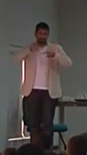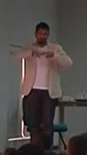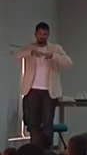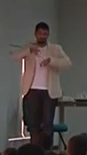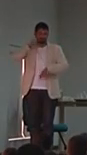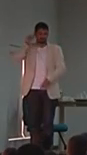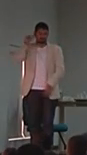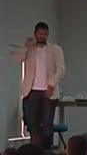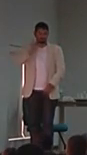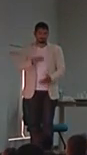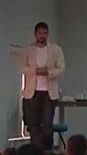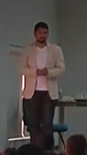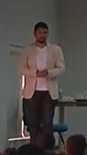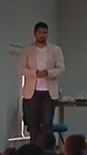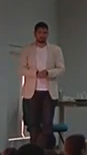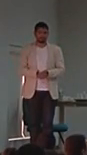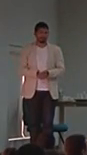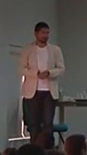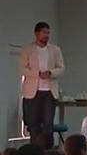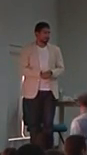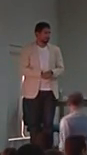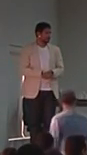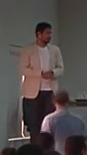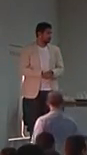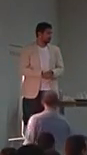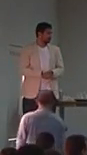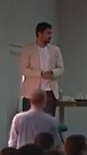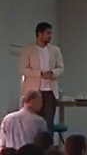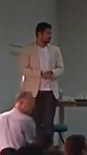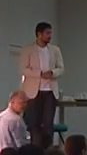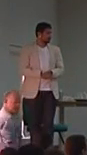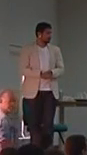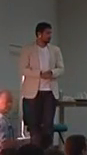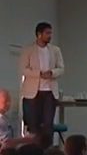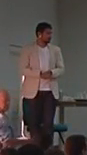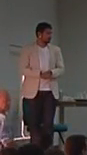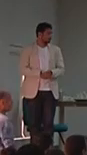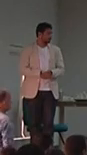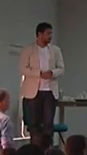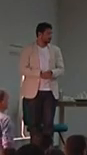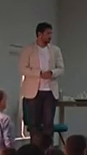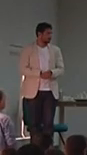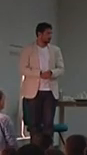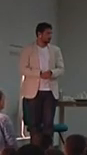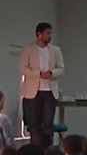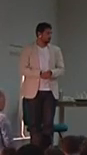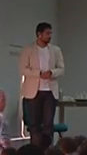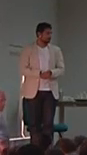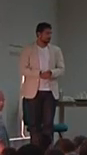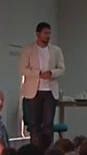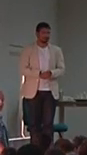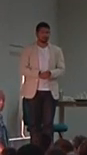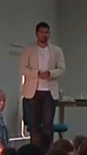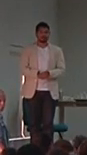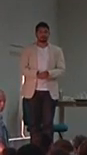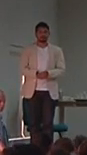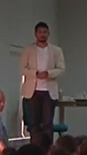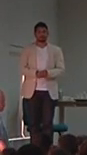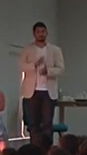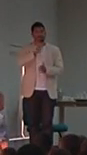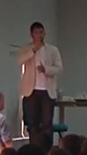Não, a ordem alfabética, minha chamada. A do assento, tá bem. Bem, gente,